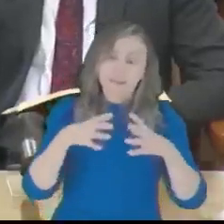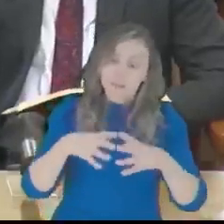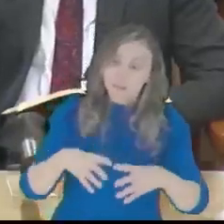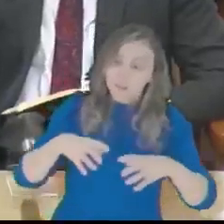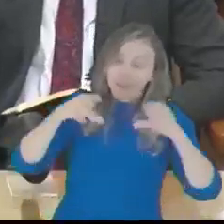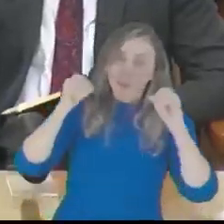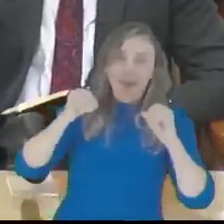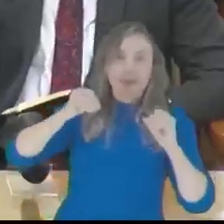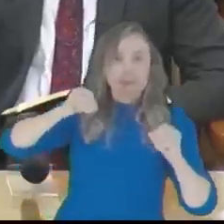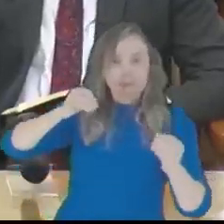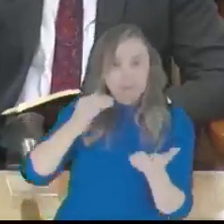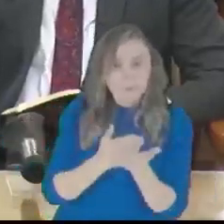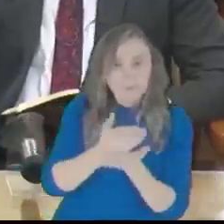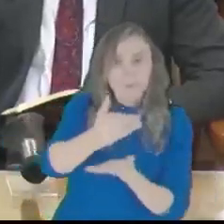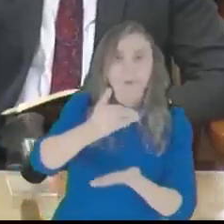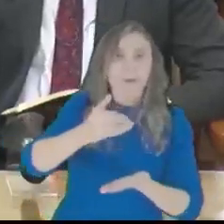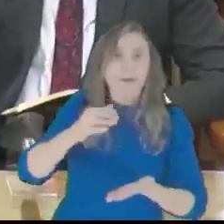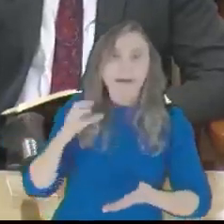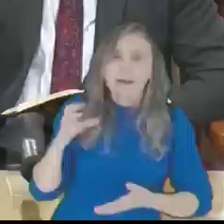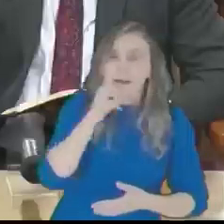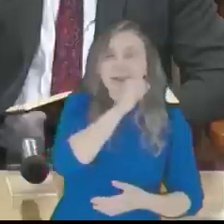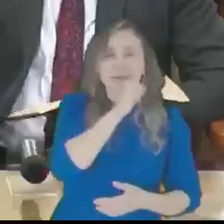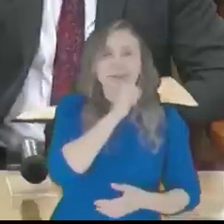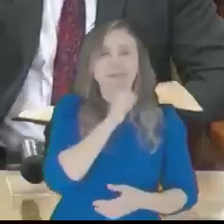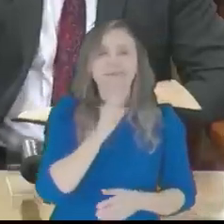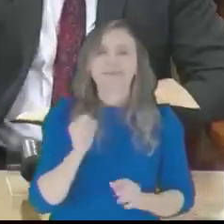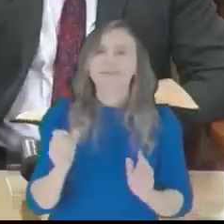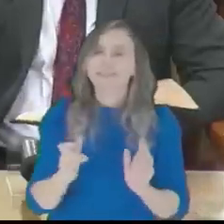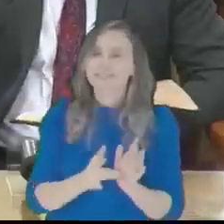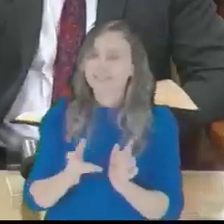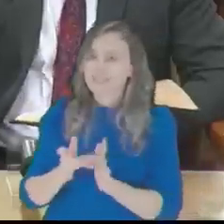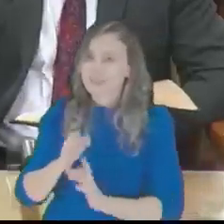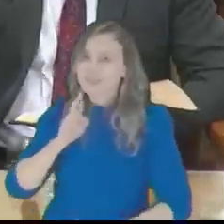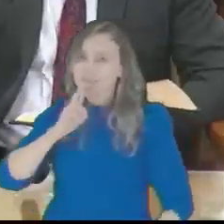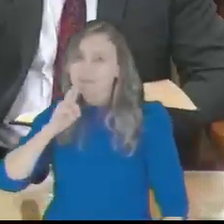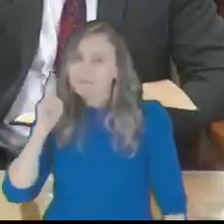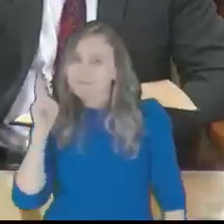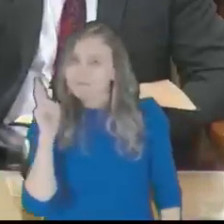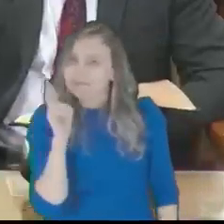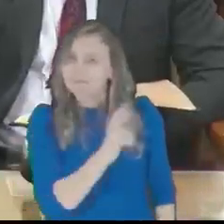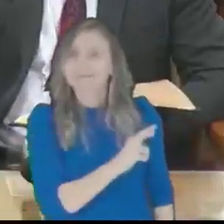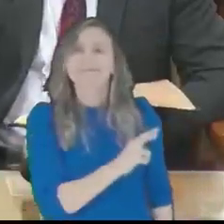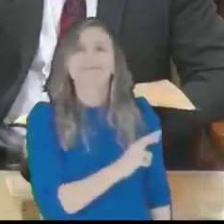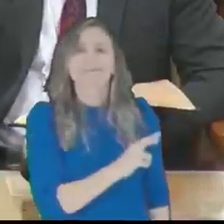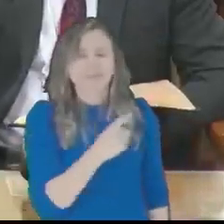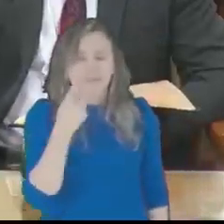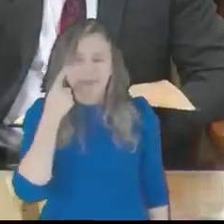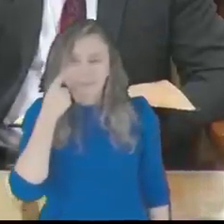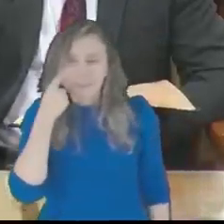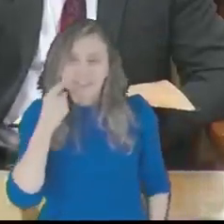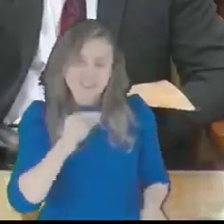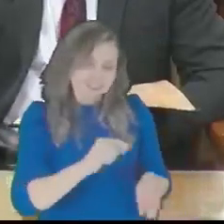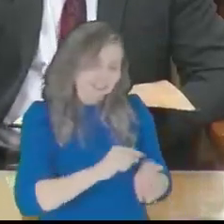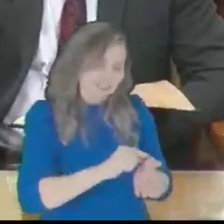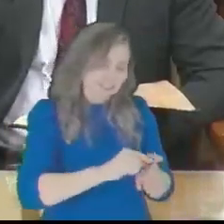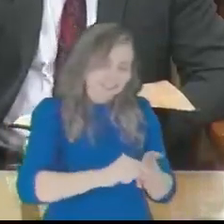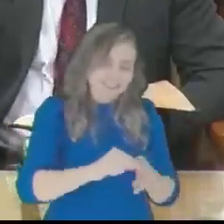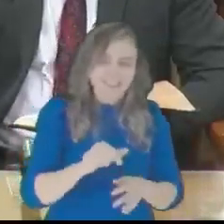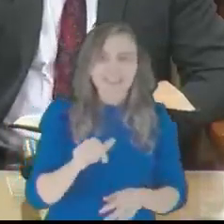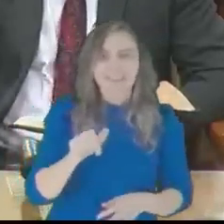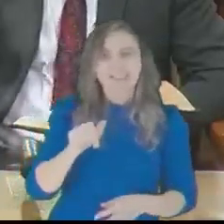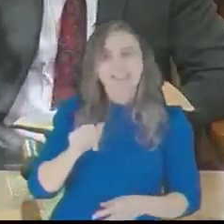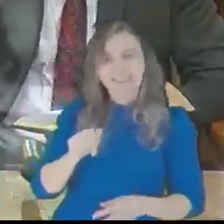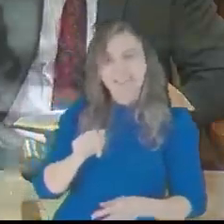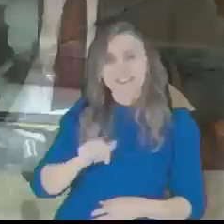Aí Jesus olhou para eles e deu uma resposta boa. Vamos ver o versículo 7, por gentileza. Jesus deu uma resposta boa para